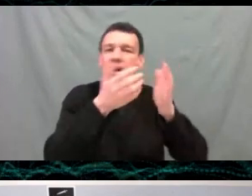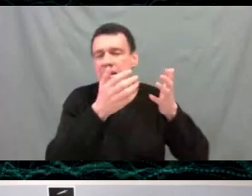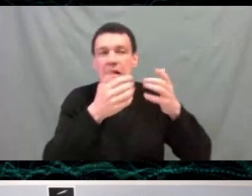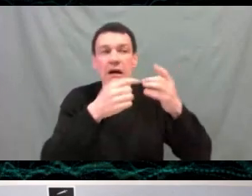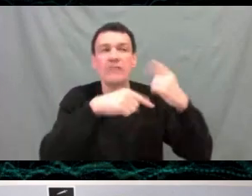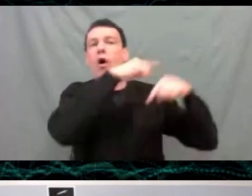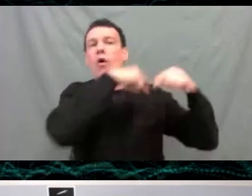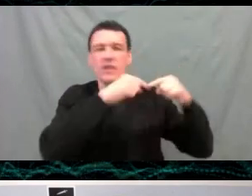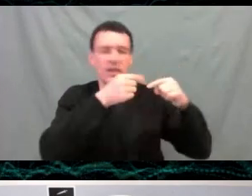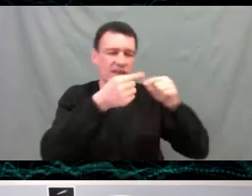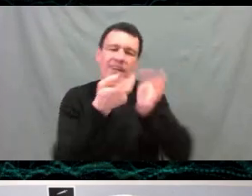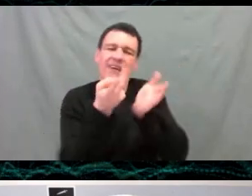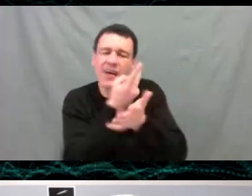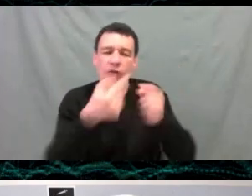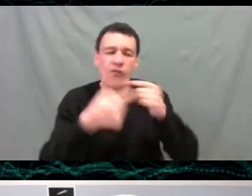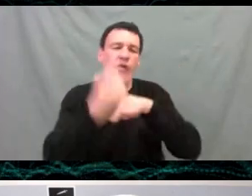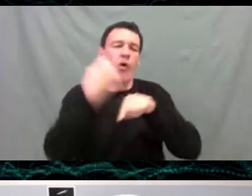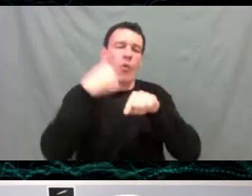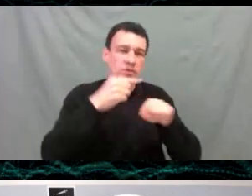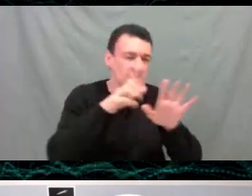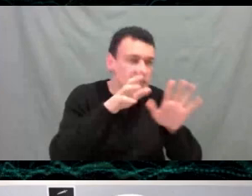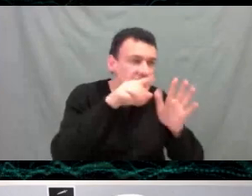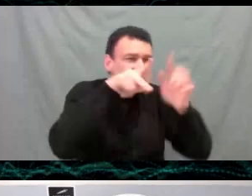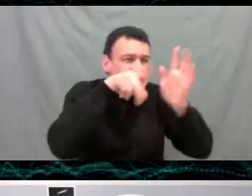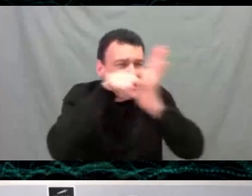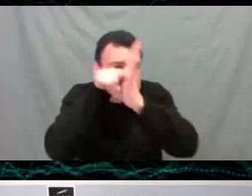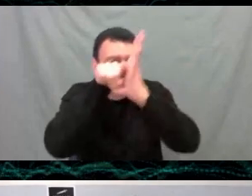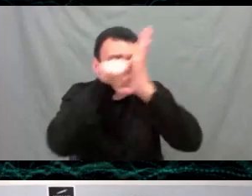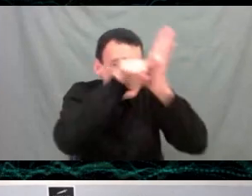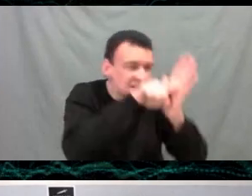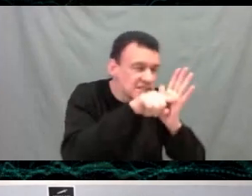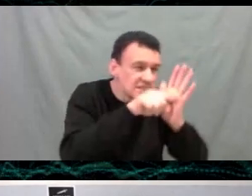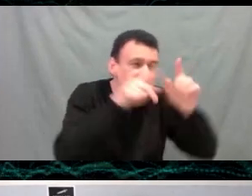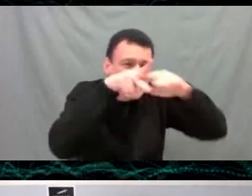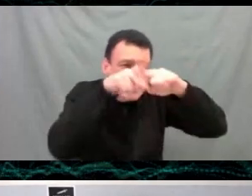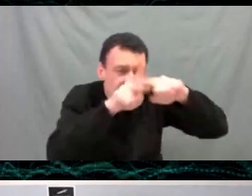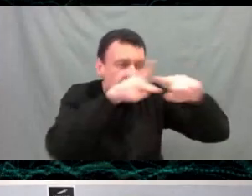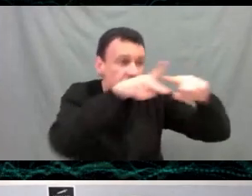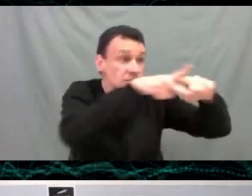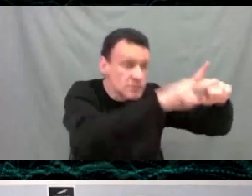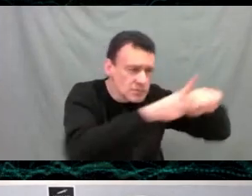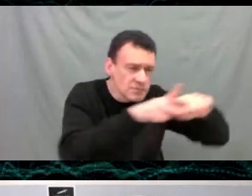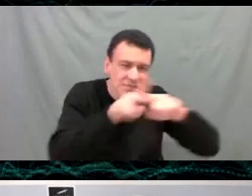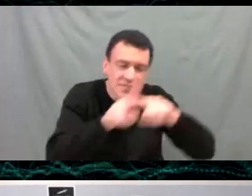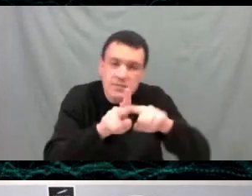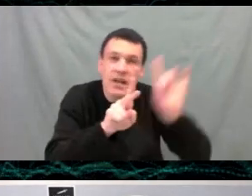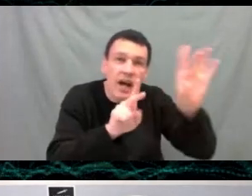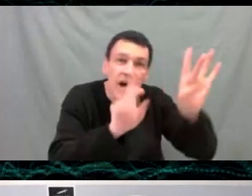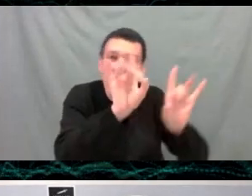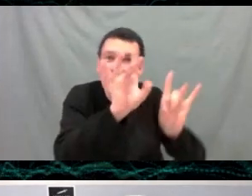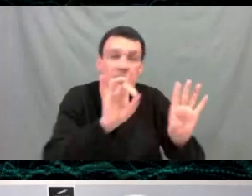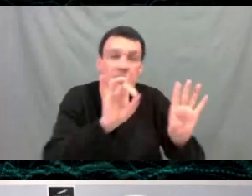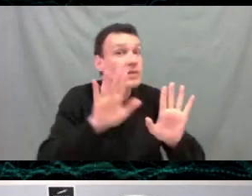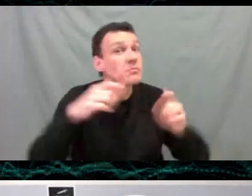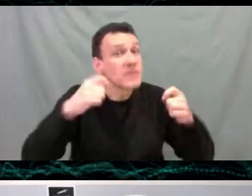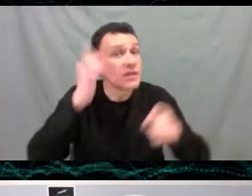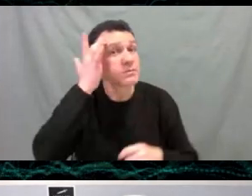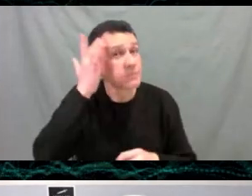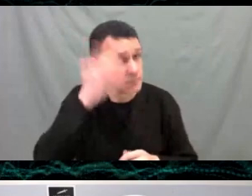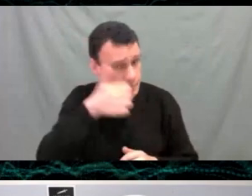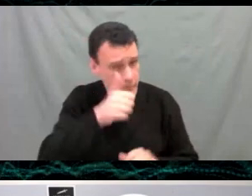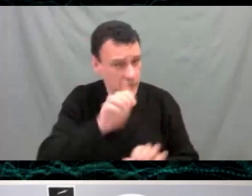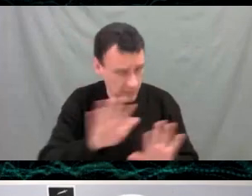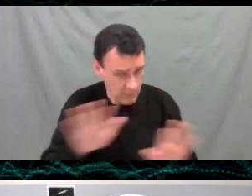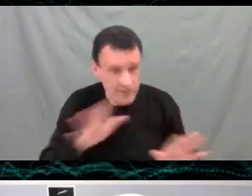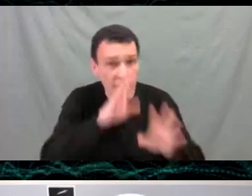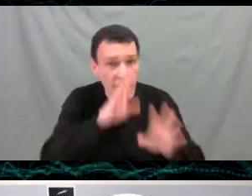correta, e vai olhando e vai administrando isso da forma mais sensata possível, tá? Então,